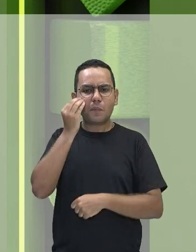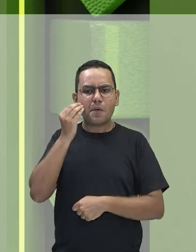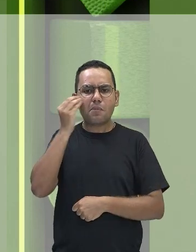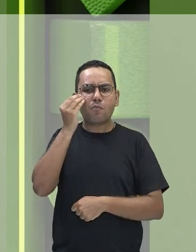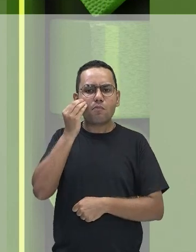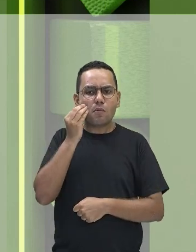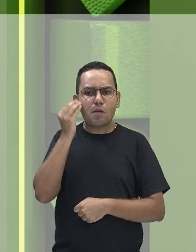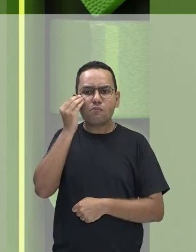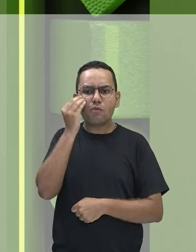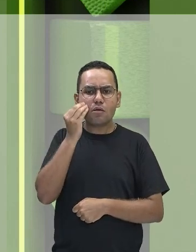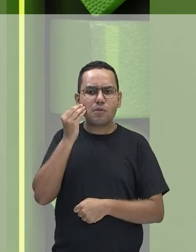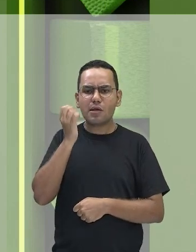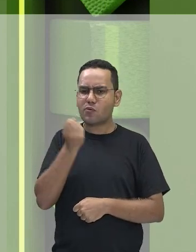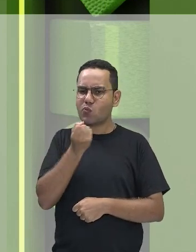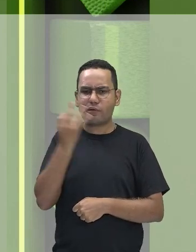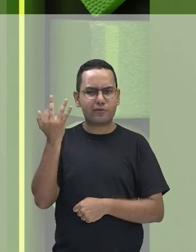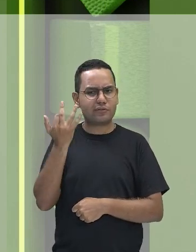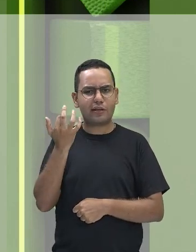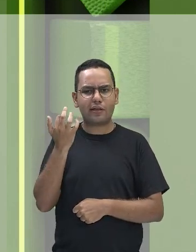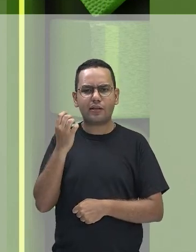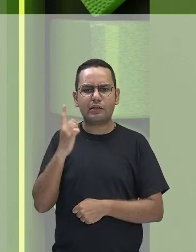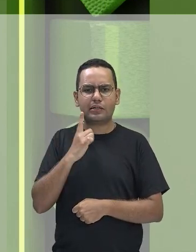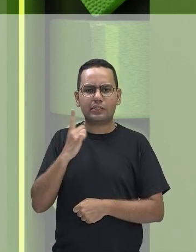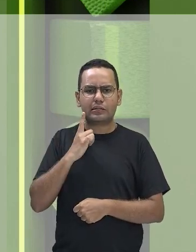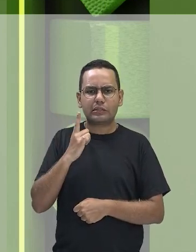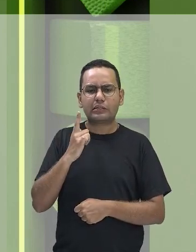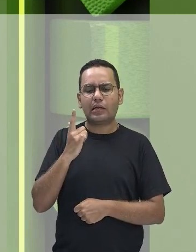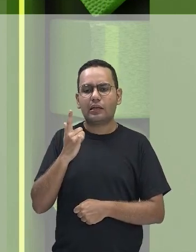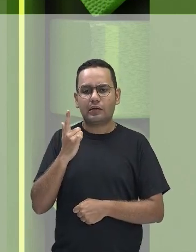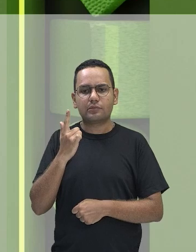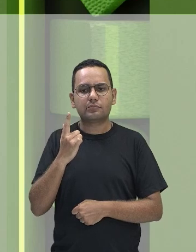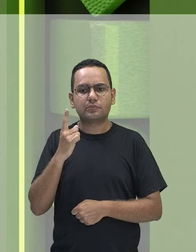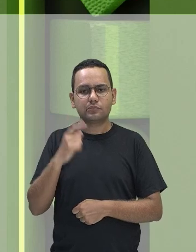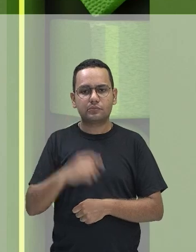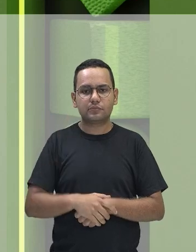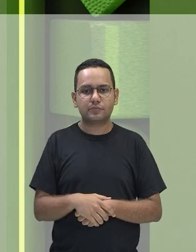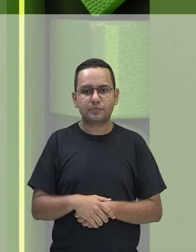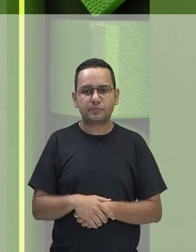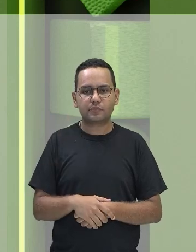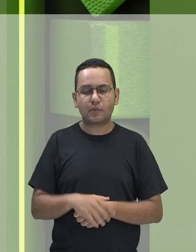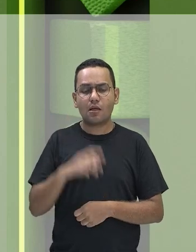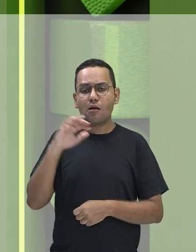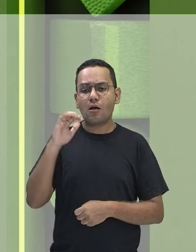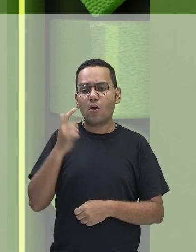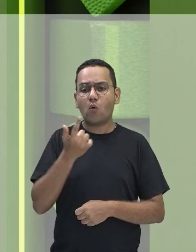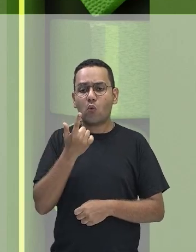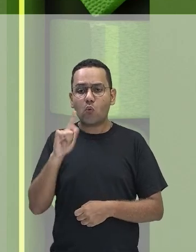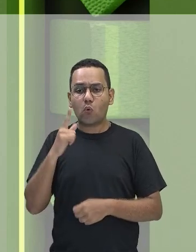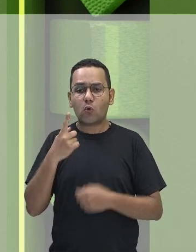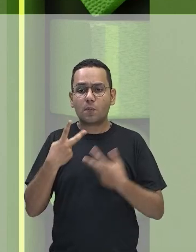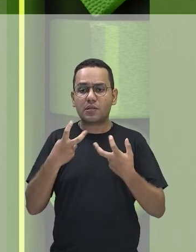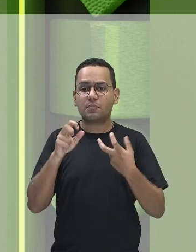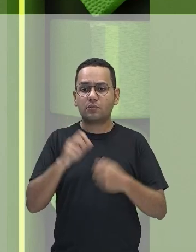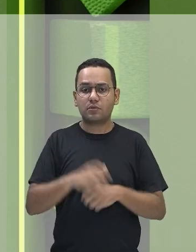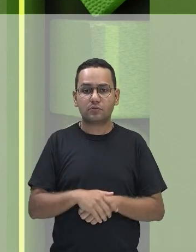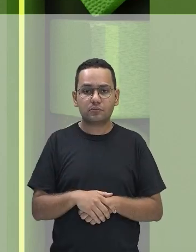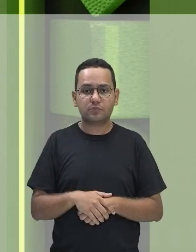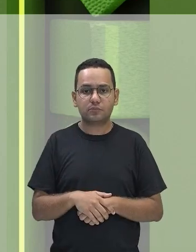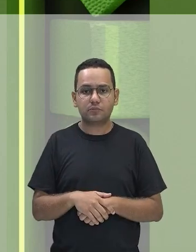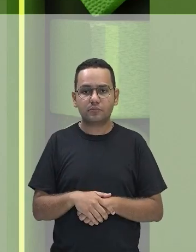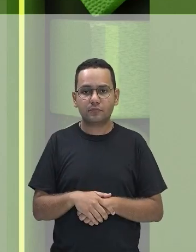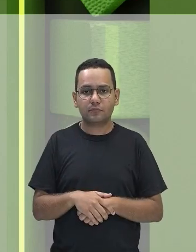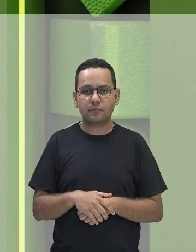continua apresentando acnes, que incomodam a aparência do rosto. Outro sintoma é uma desregulação do